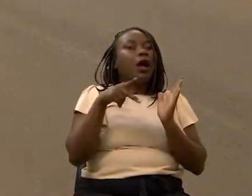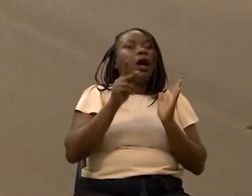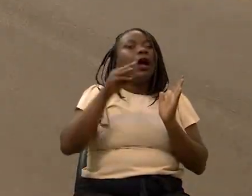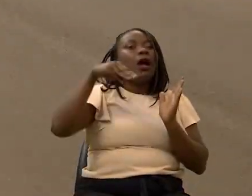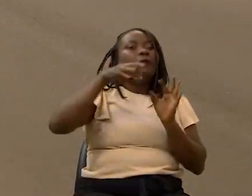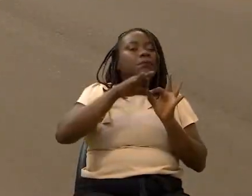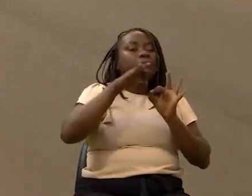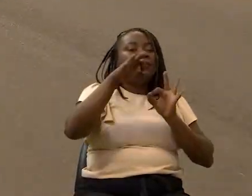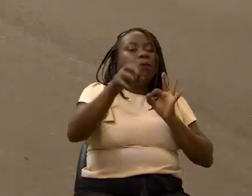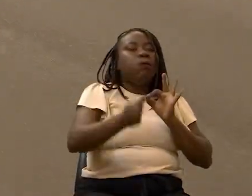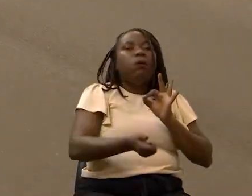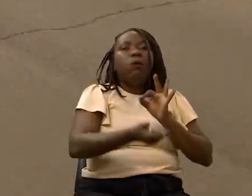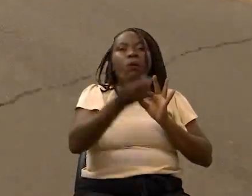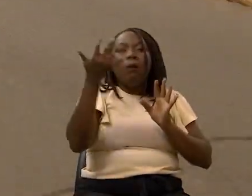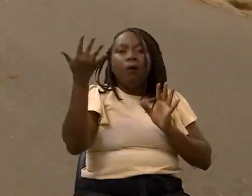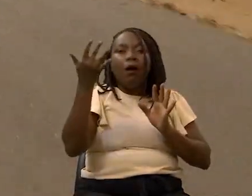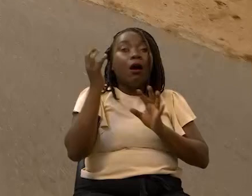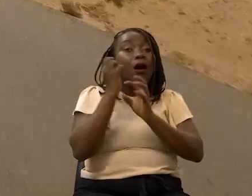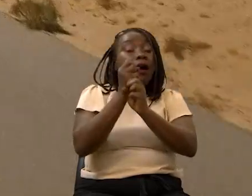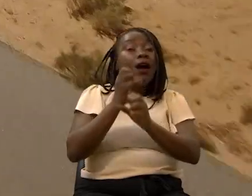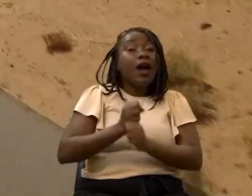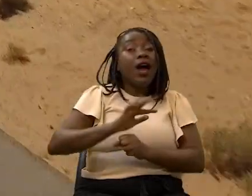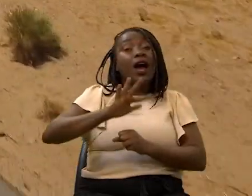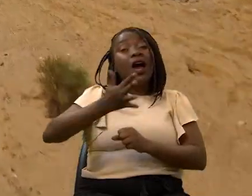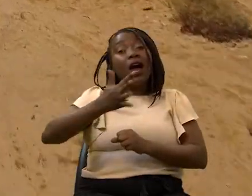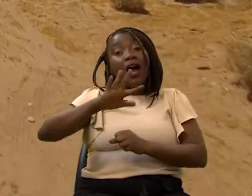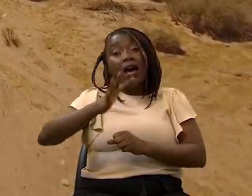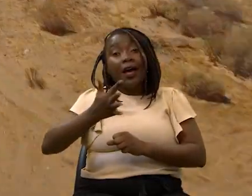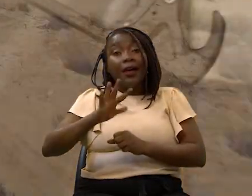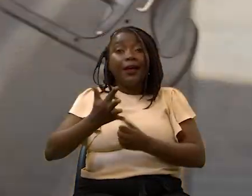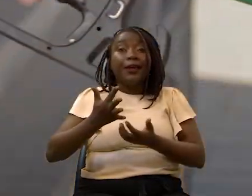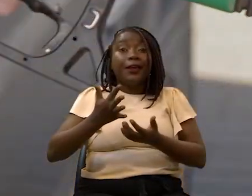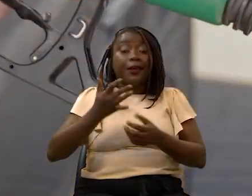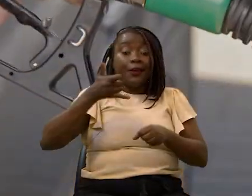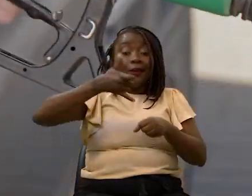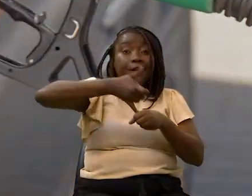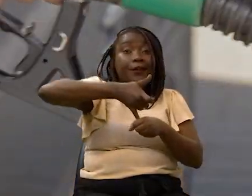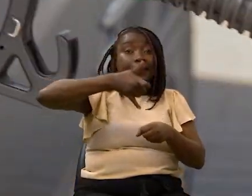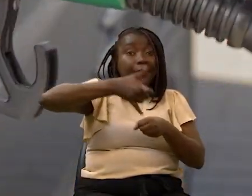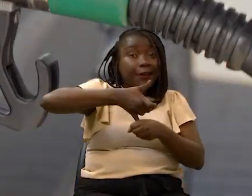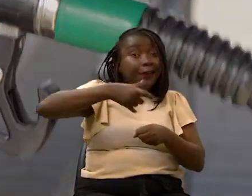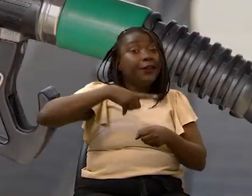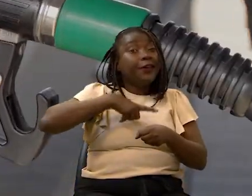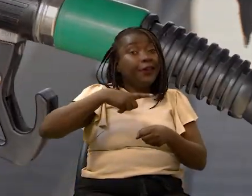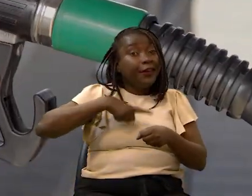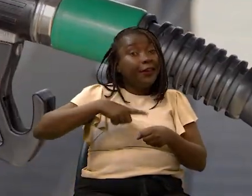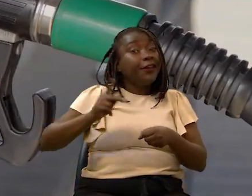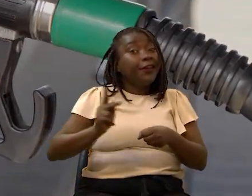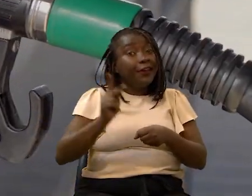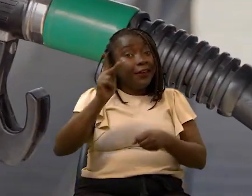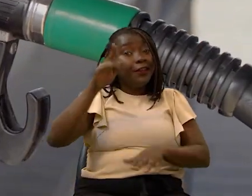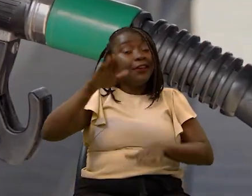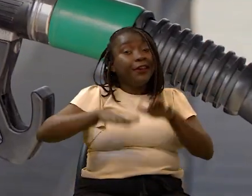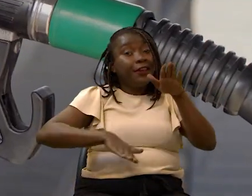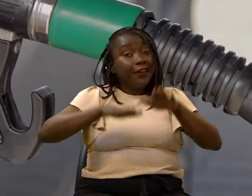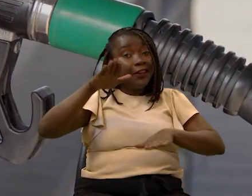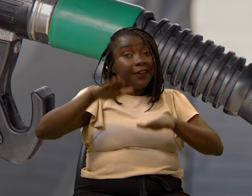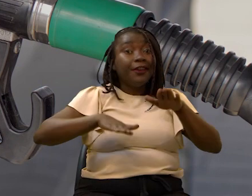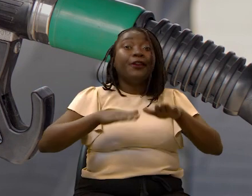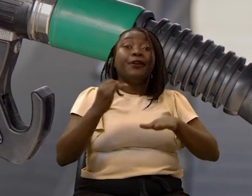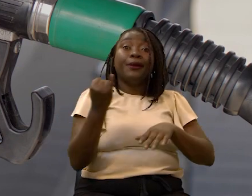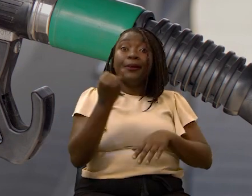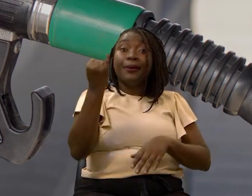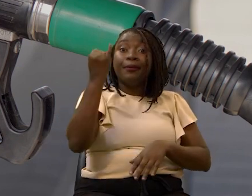os quilômetros que você vai percorrer, calcular aproximadamente, apesar da gasolina ela ter um preço de